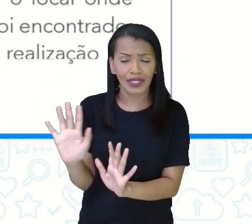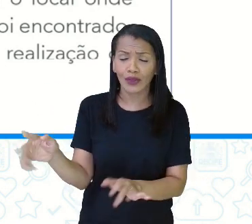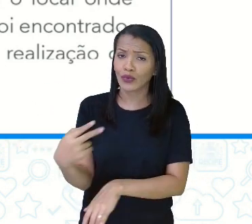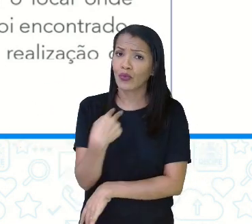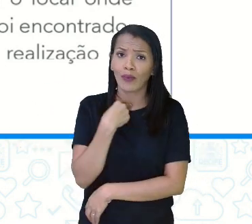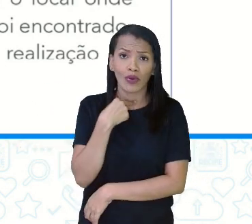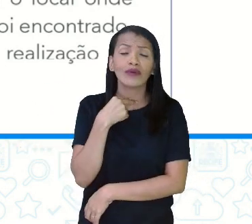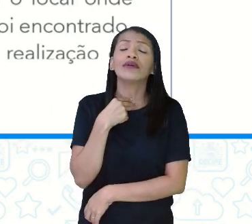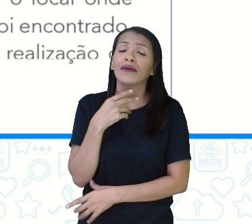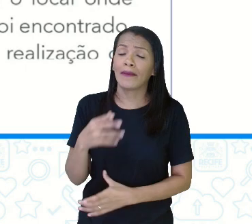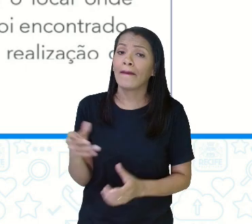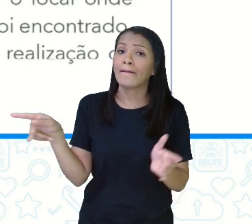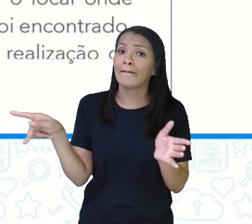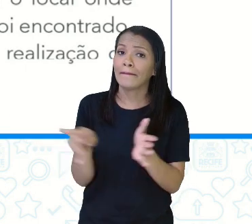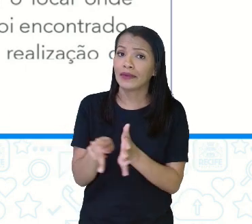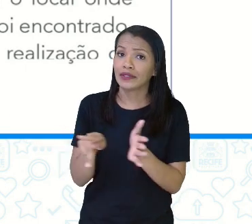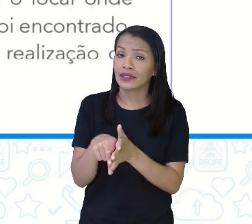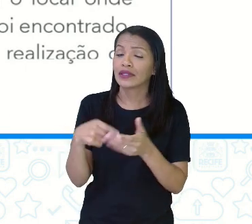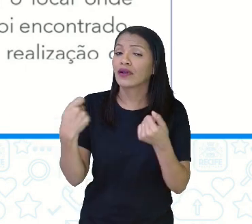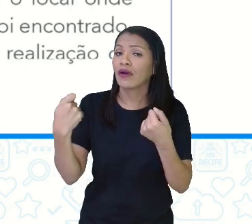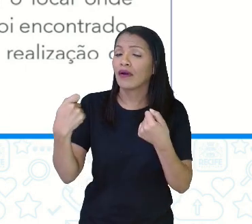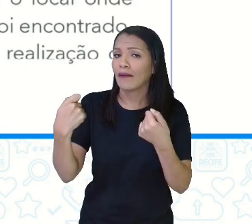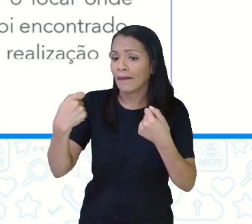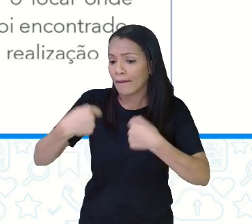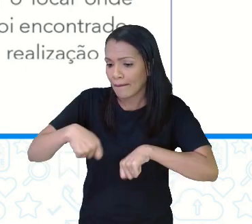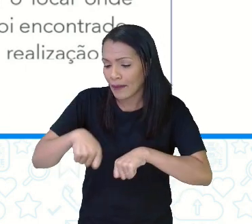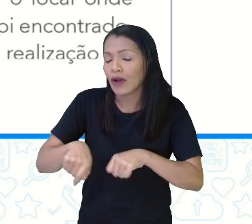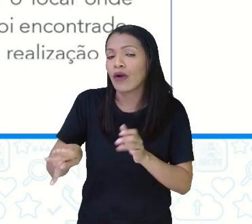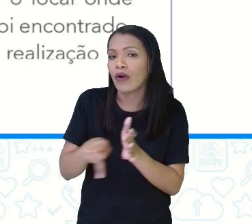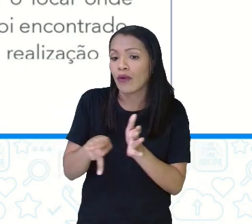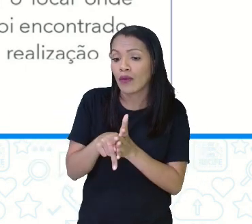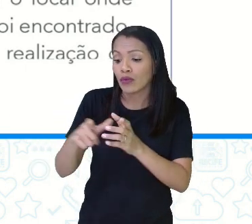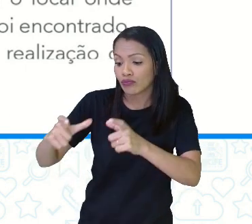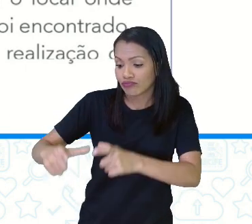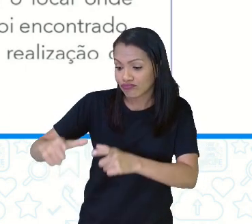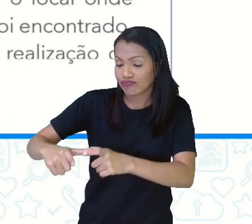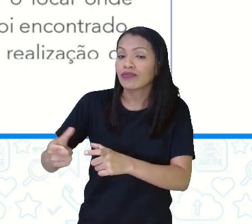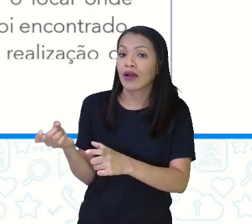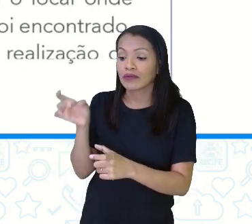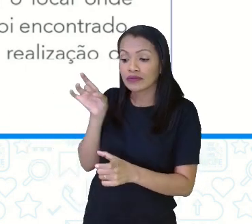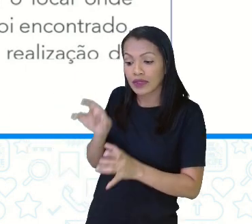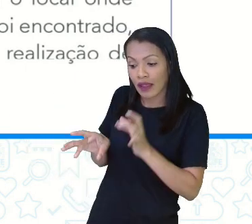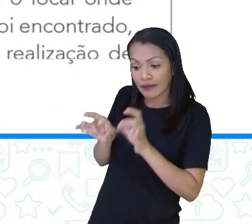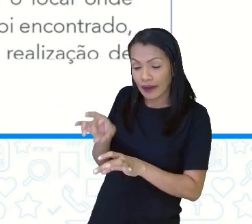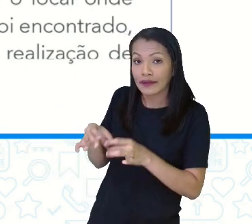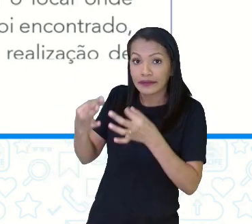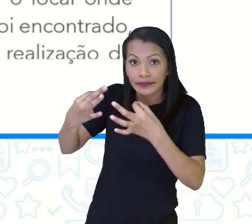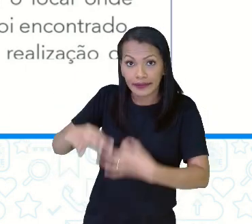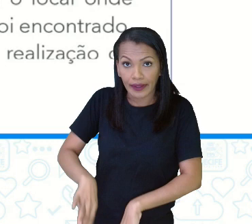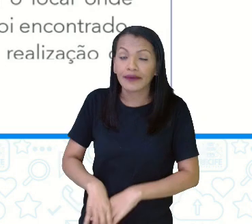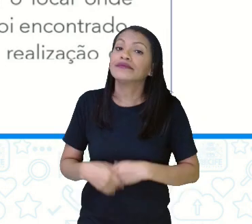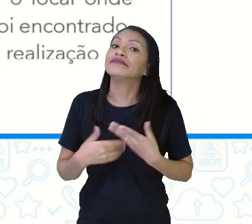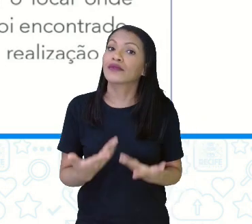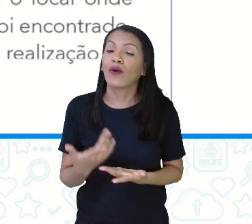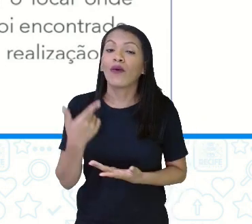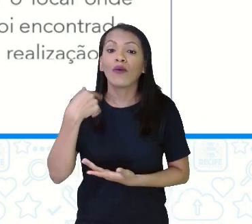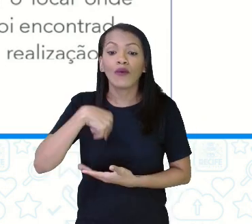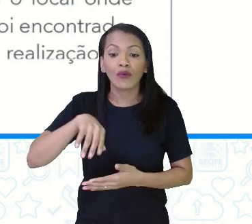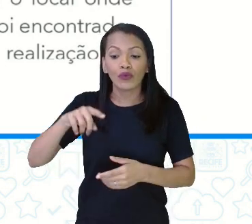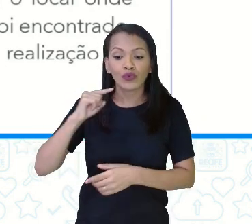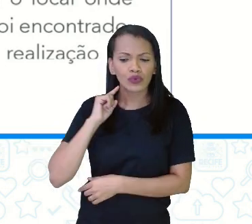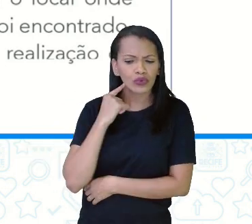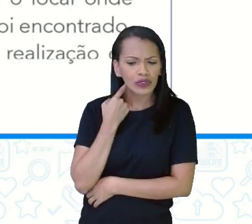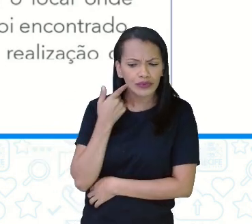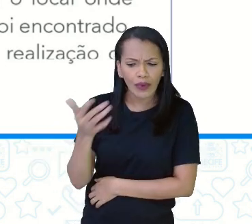a exposição, a equipe recolheu os objetos entre maio e agosto. Após serem recolhidos,